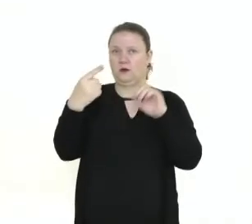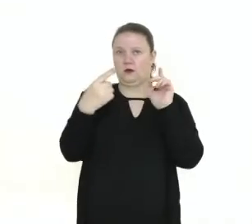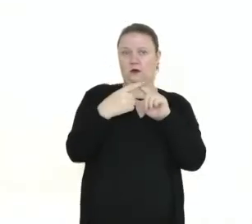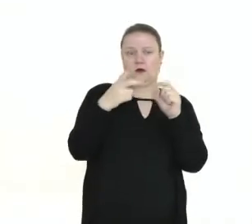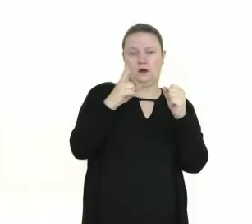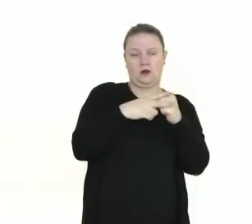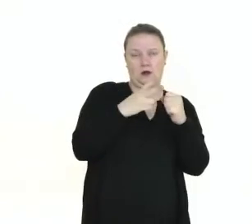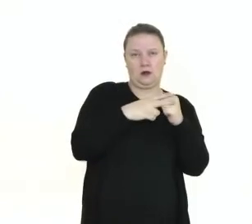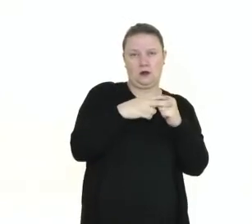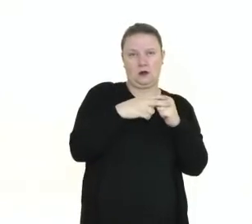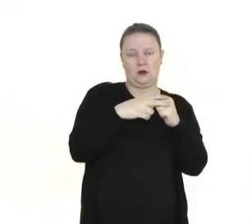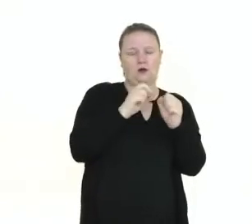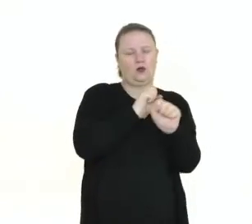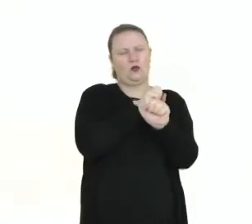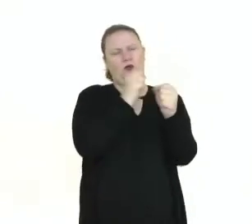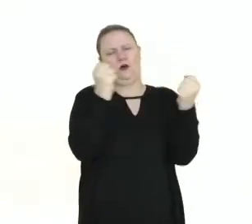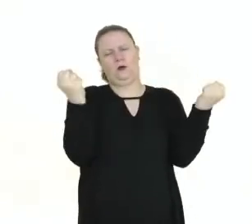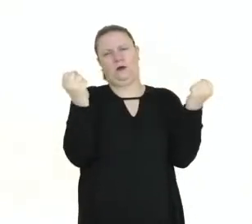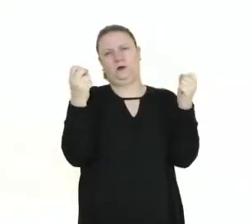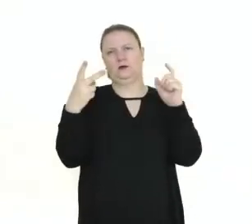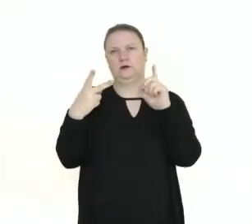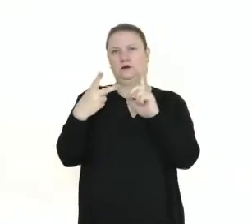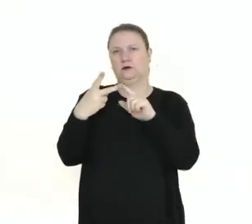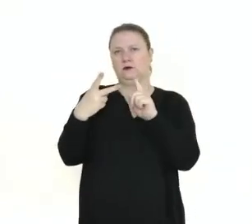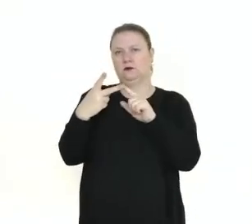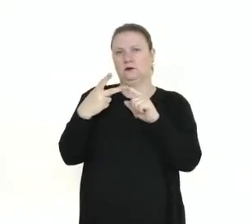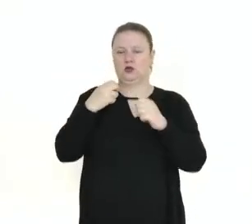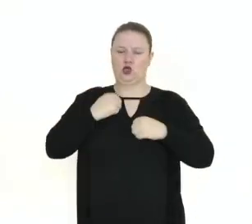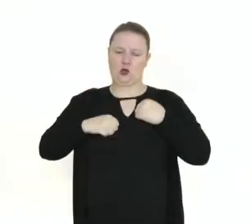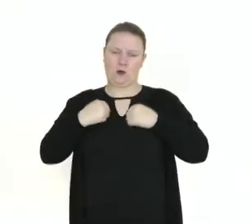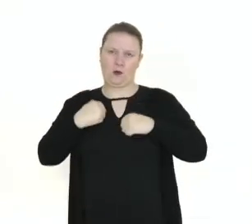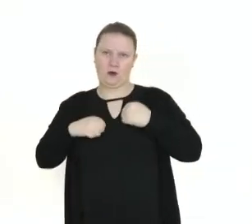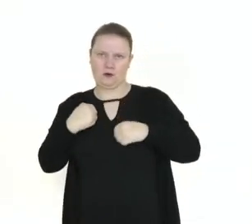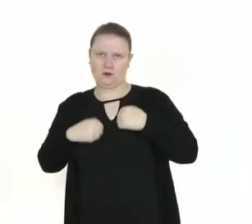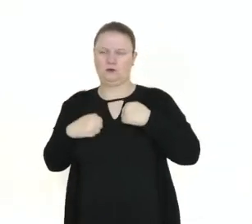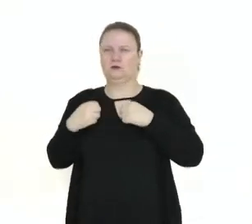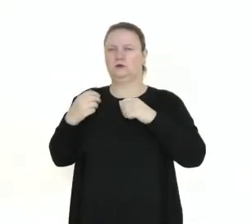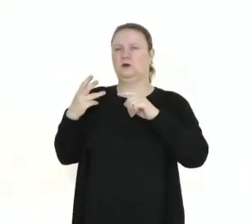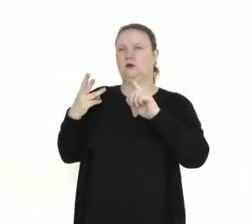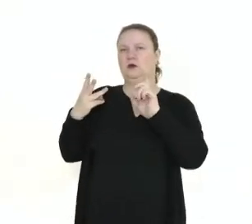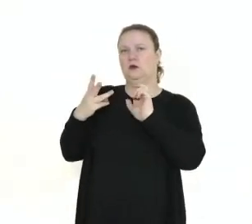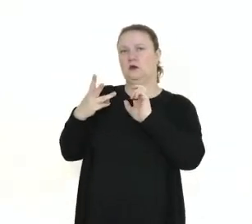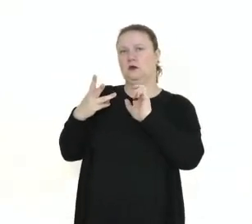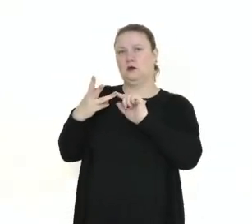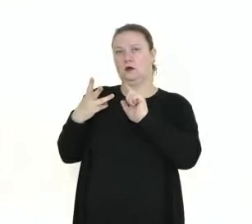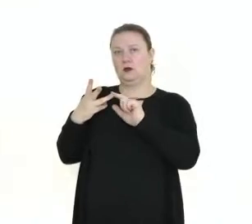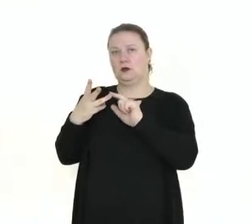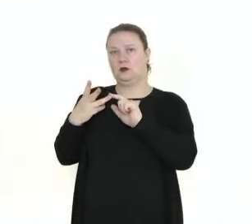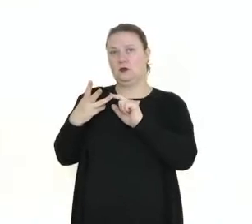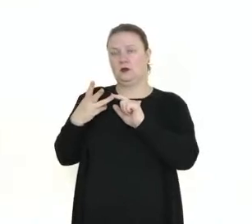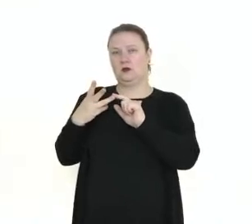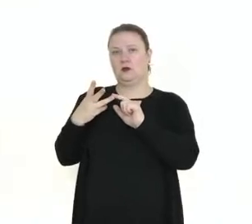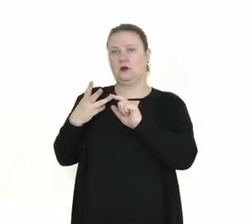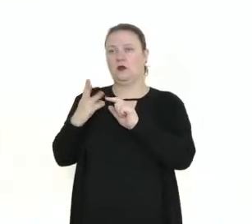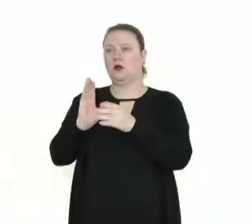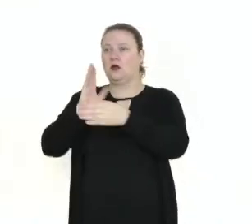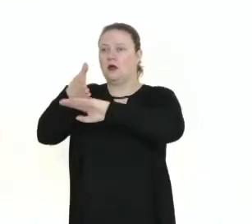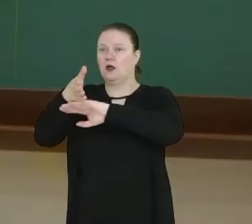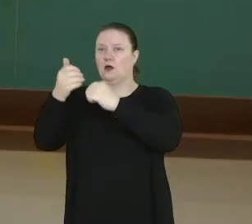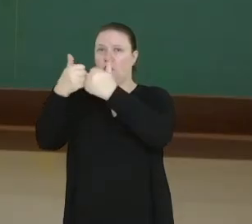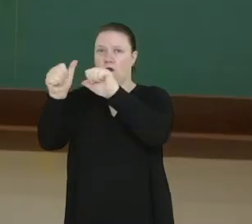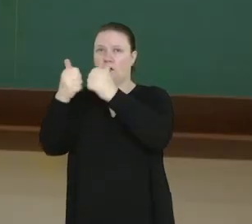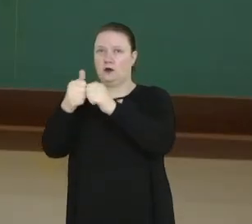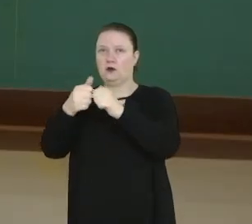verbo acordei, forma a primeira oração, o verbo tomei, né, segunda oração, e o verbo apanhei formam a